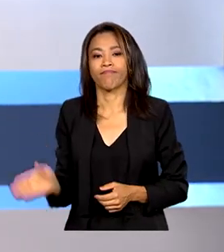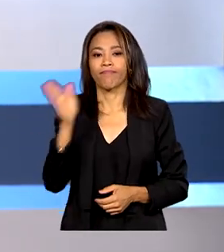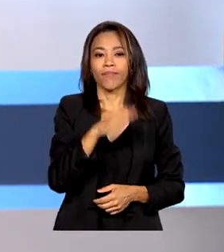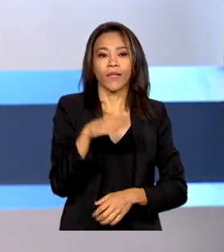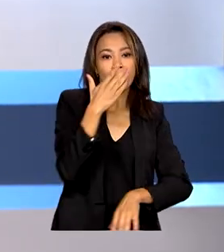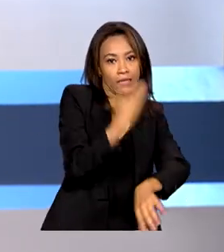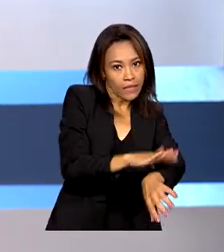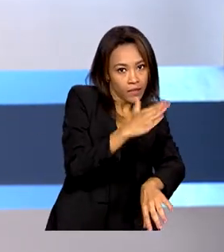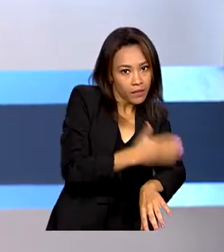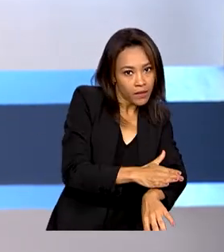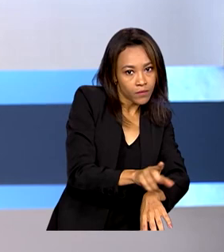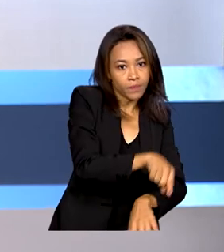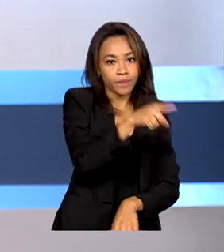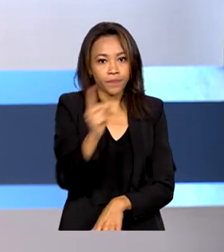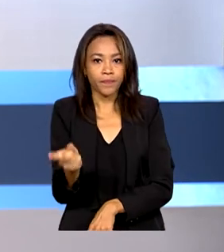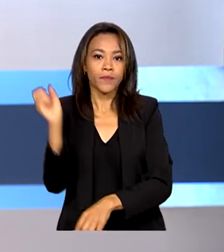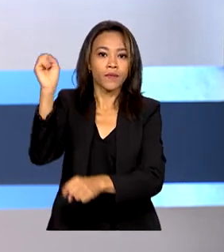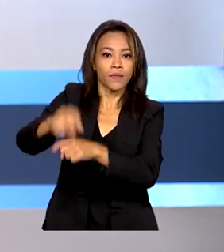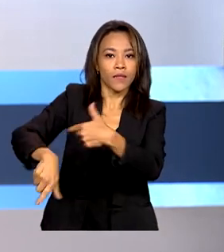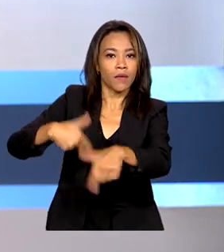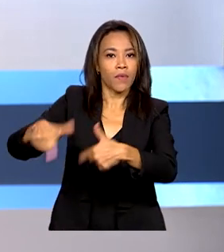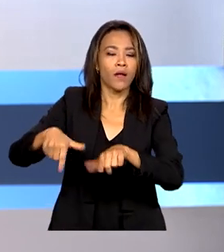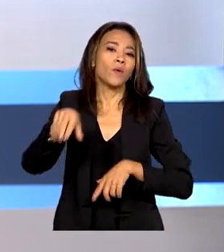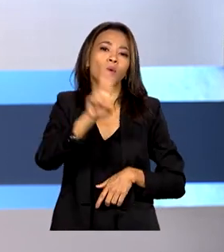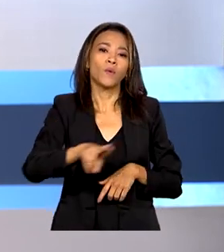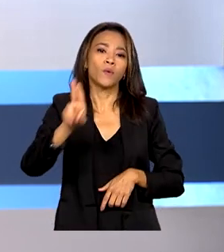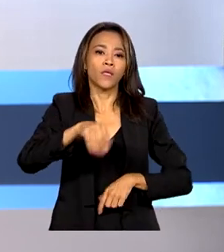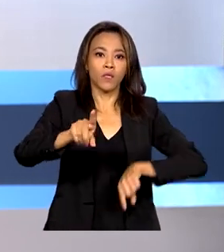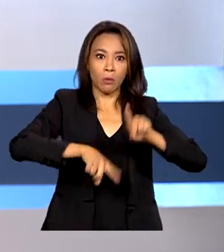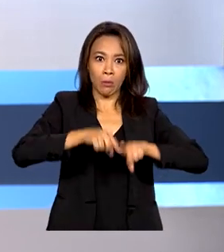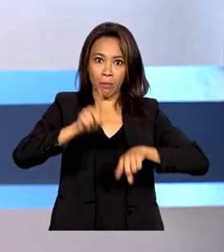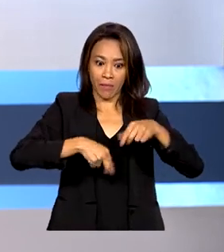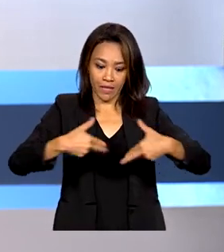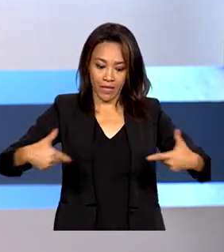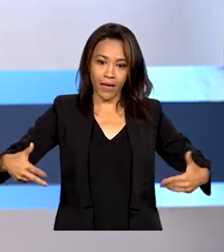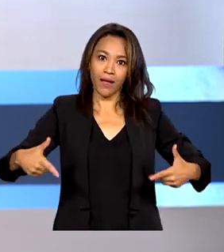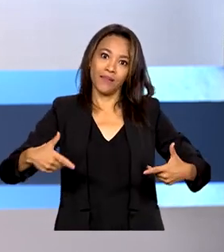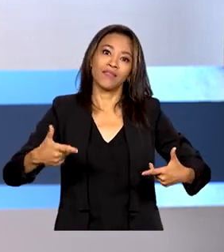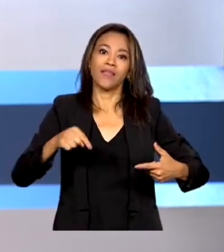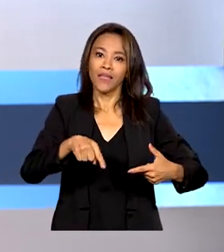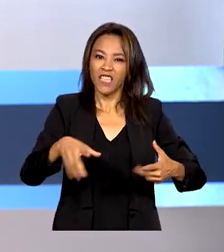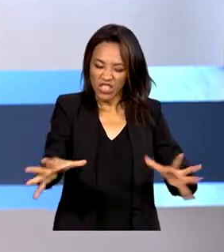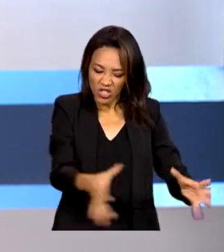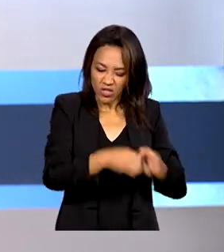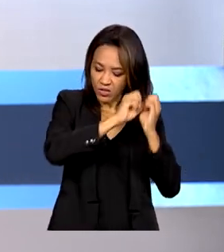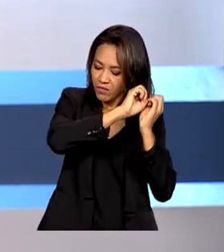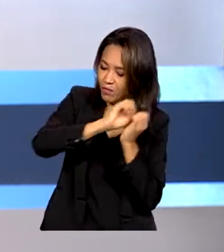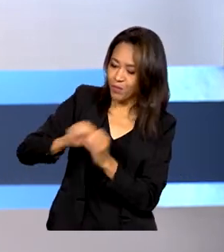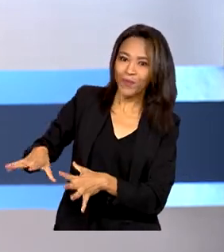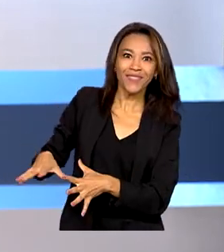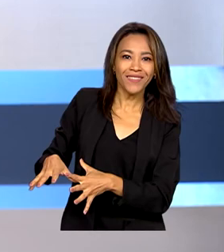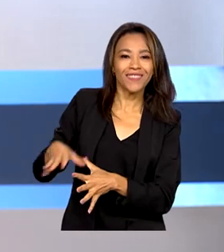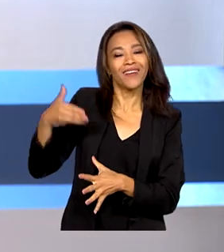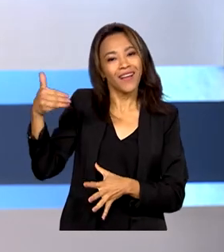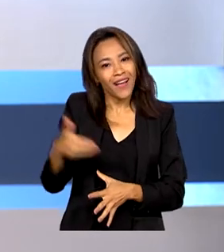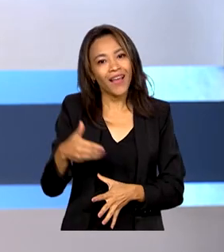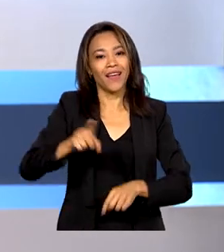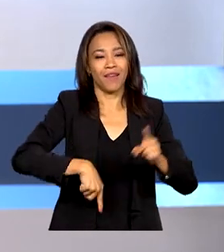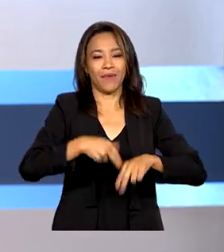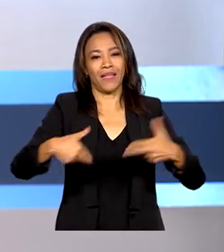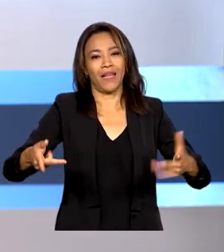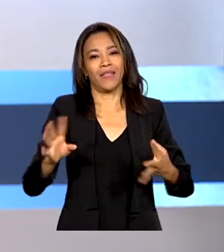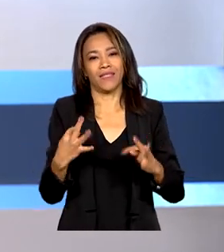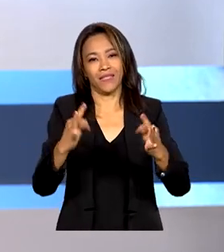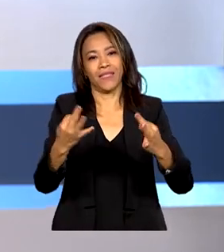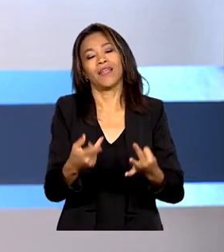Capacitação e emprego por meio de equipamentos eletrônicos que iriam para o lixo. É o programa Computadores para Inclusão que entregou